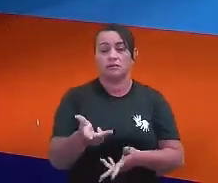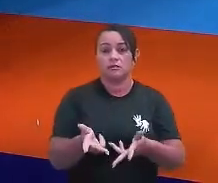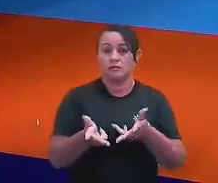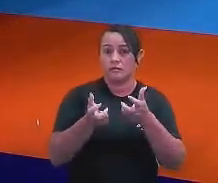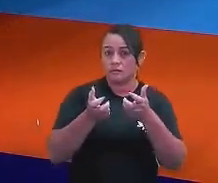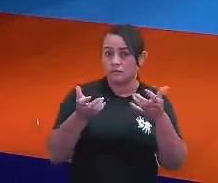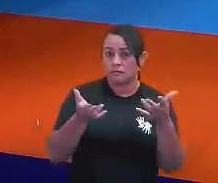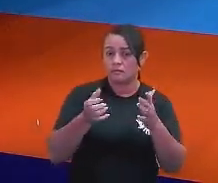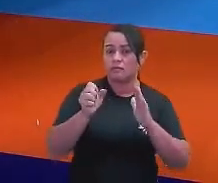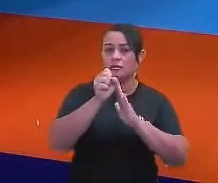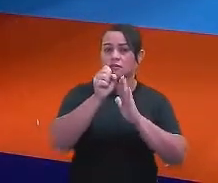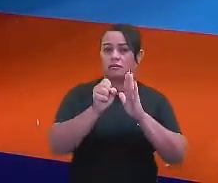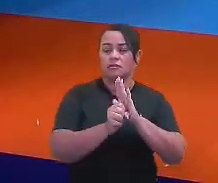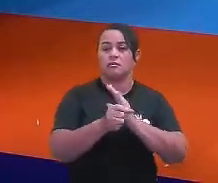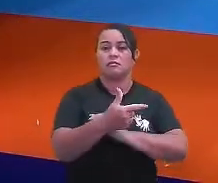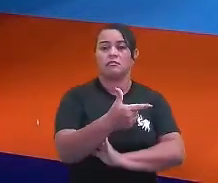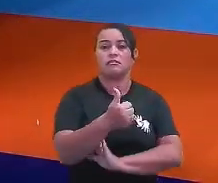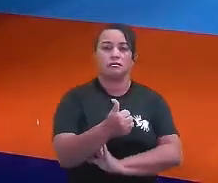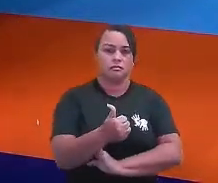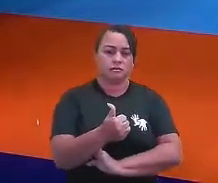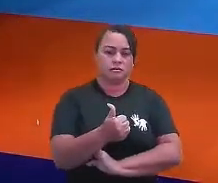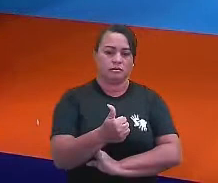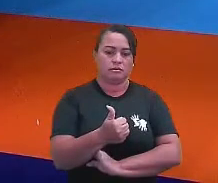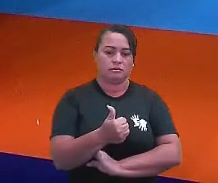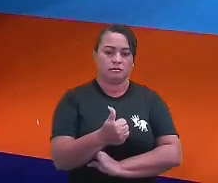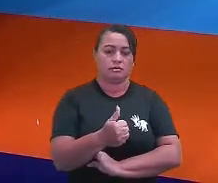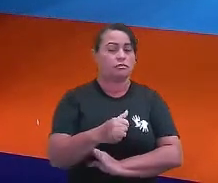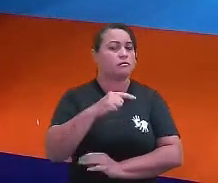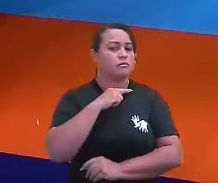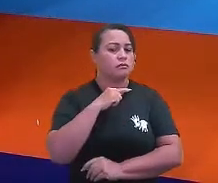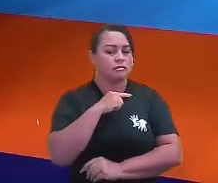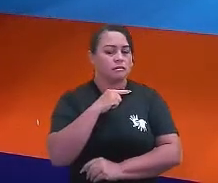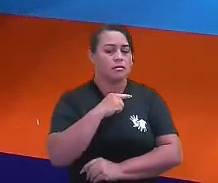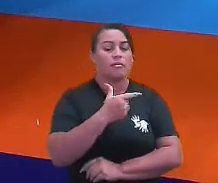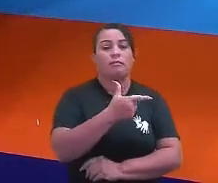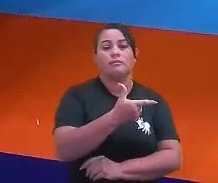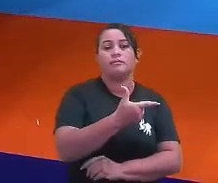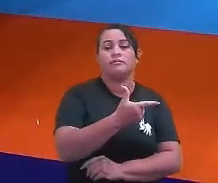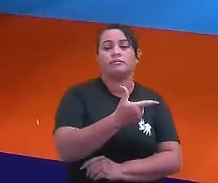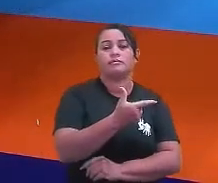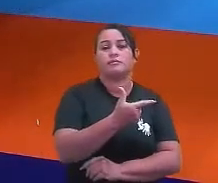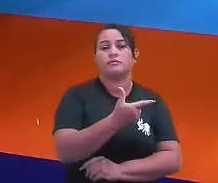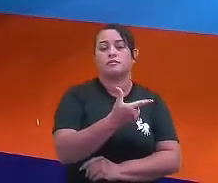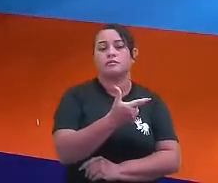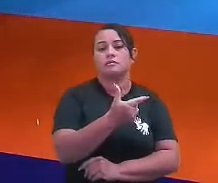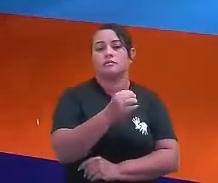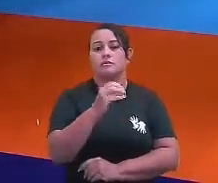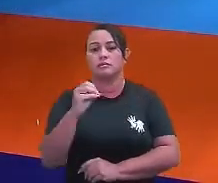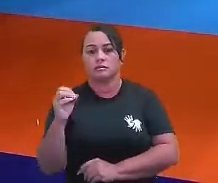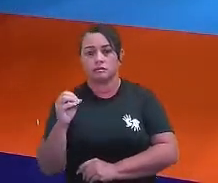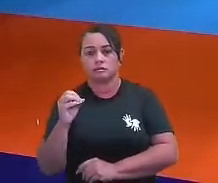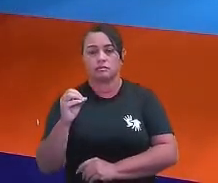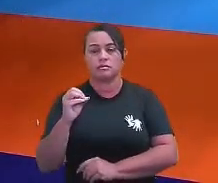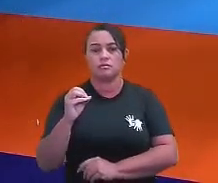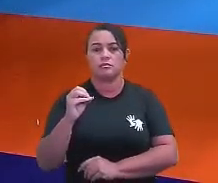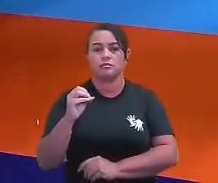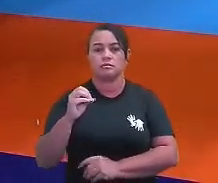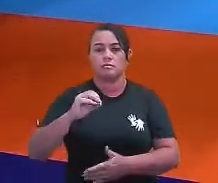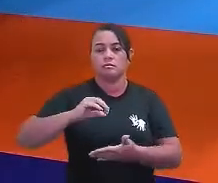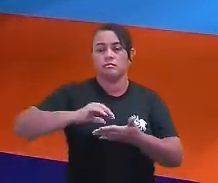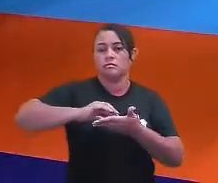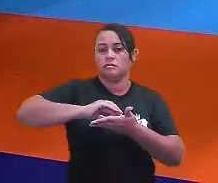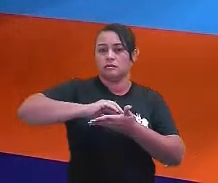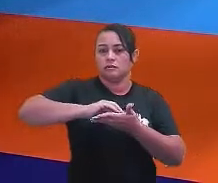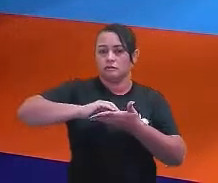que estamos no século 21. Se eu tivesse aqui 2000, tiraria os 2 zeros finais, tanto da unidade quanto